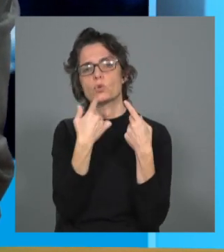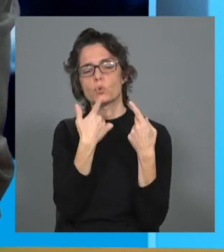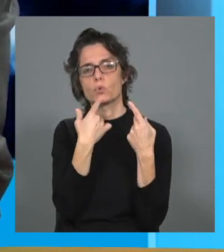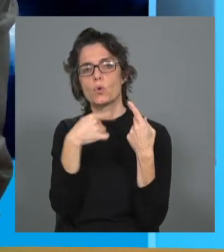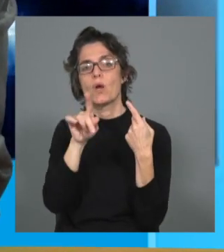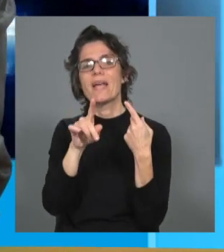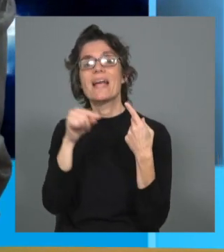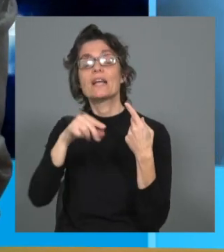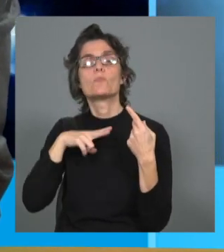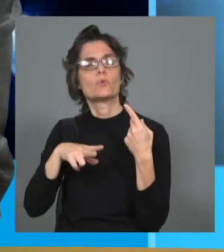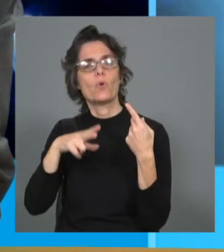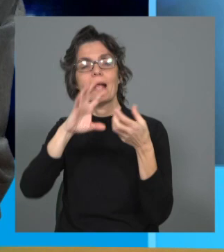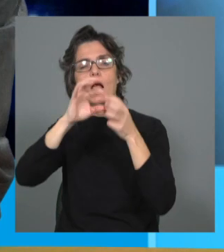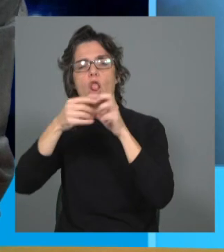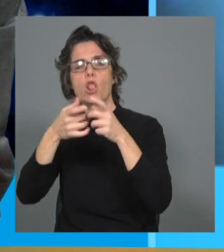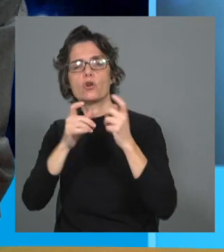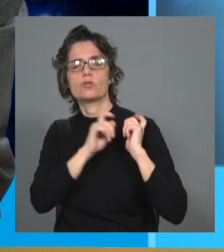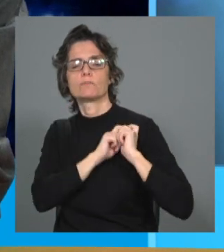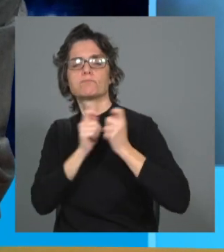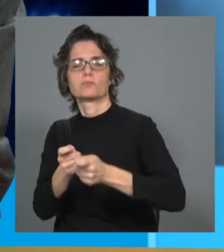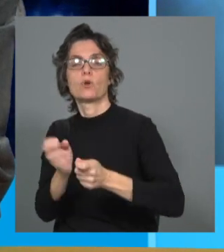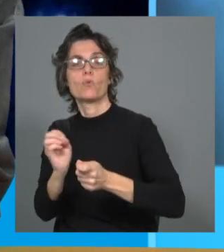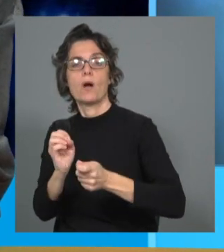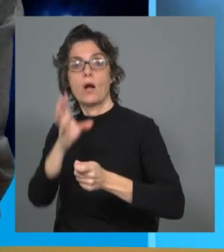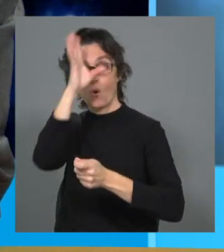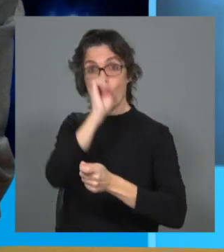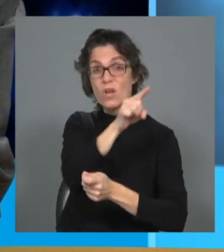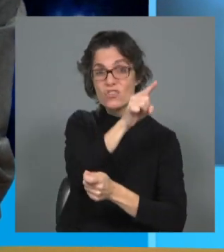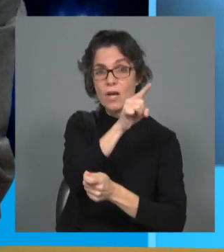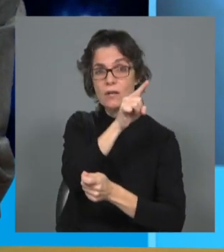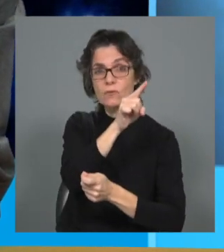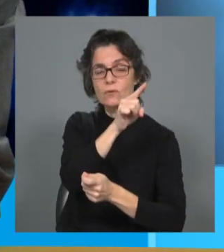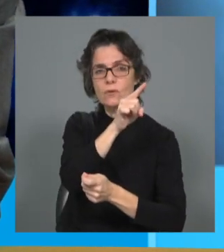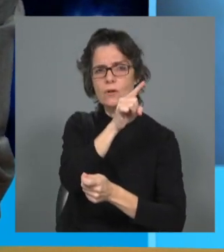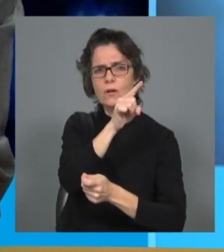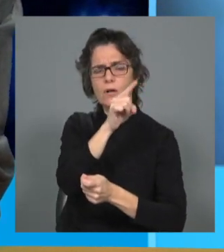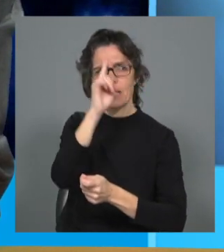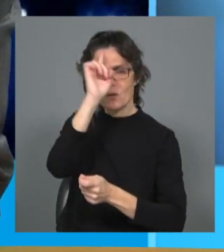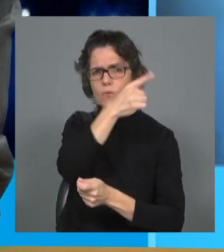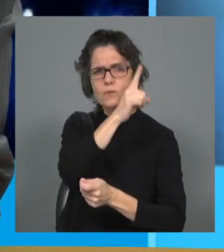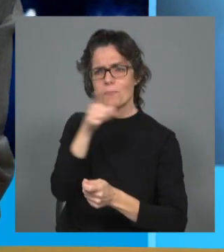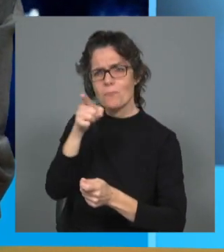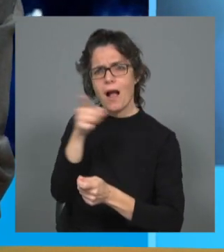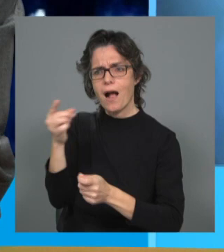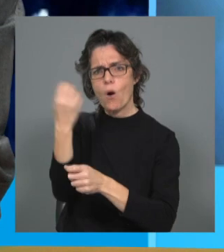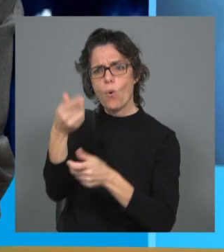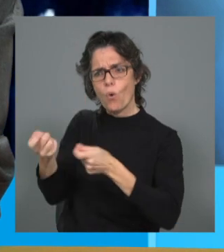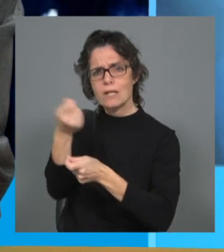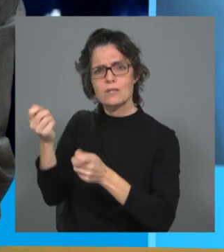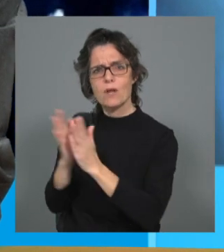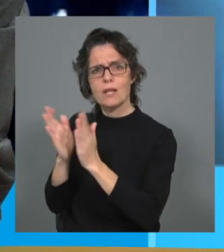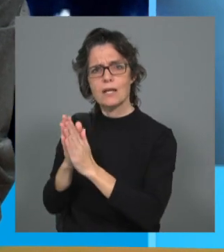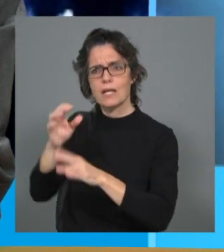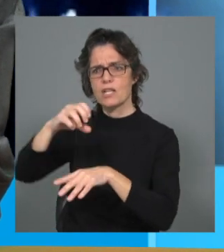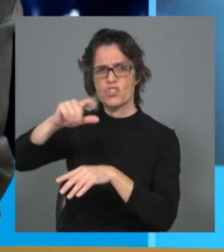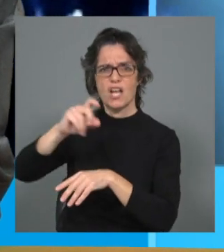subsidiariedade e do próprio Estado reconhecer o quanto deve às organizações da Igreja, nos lares,